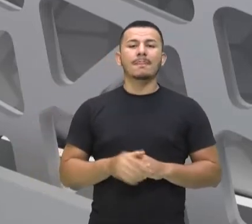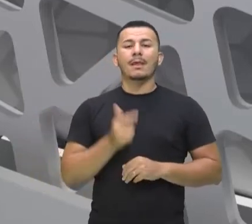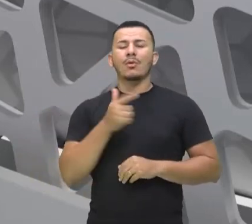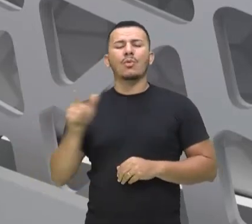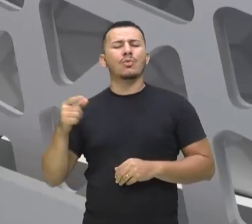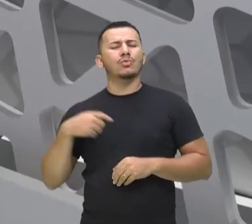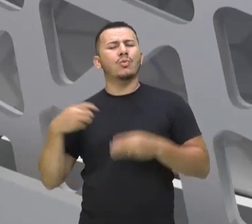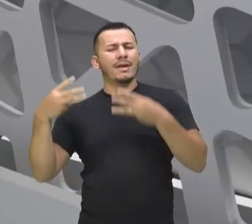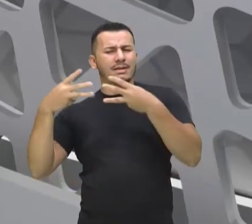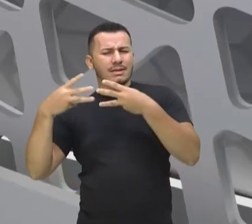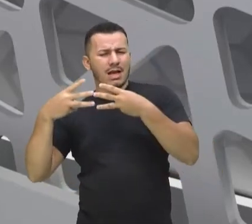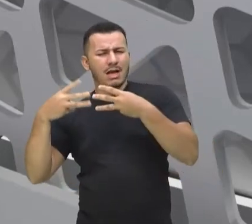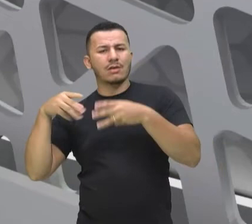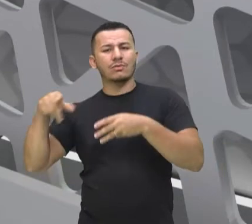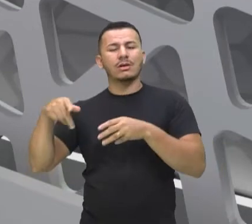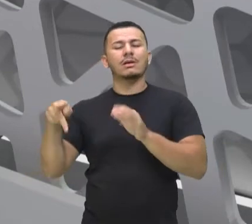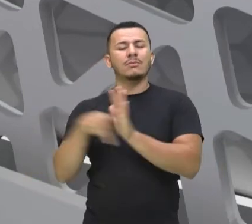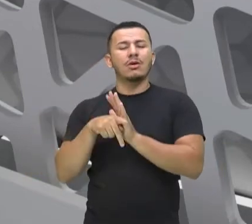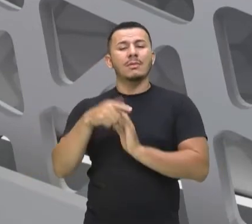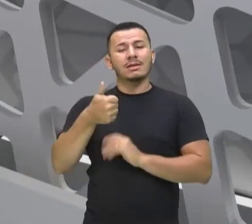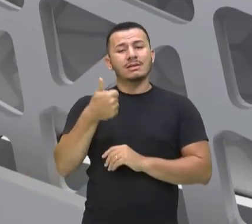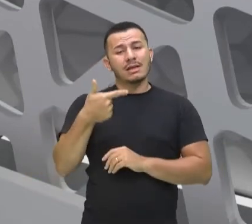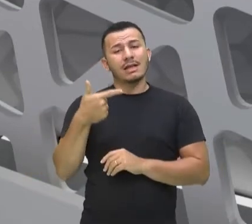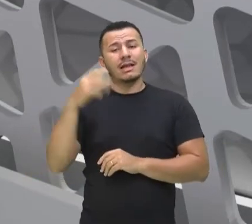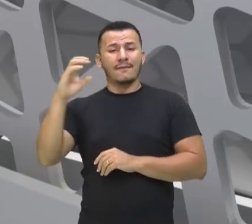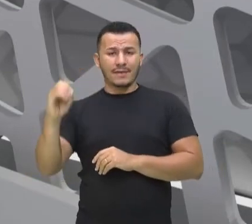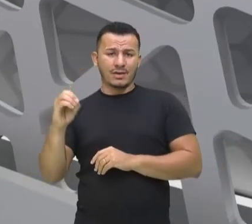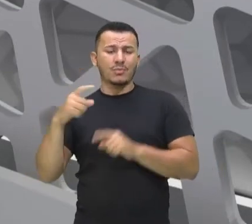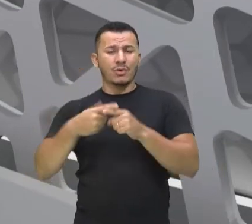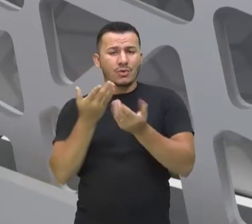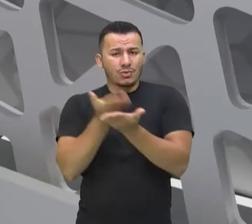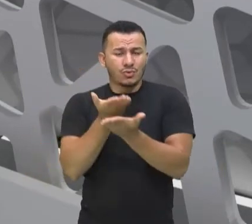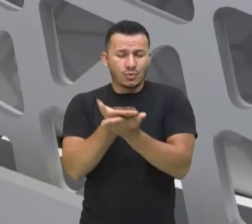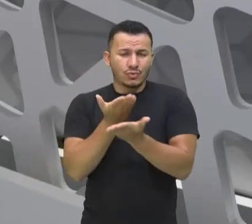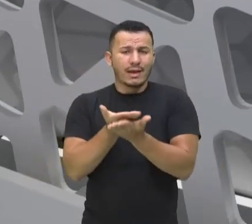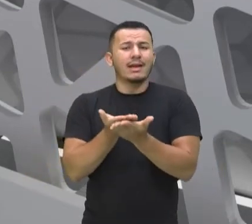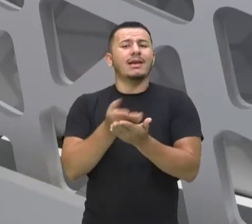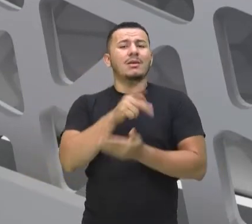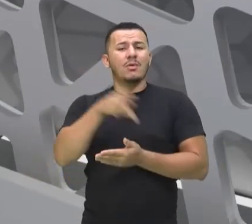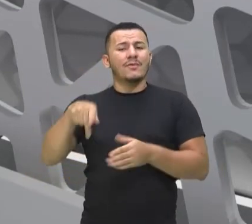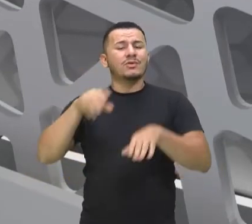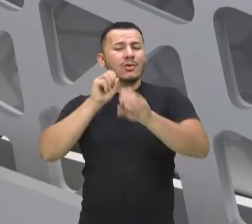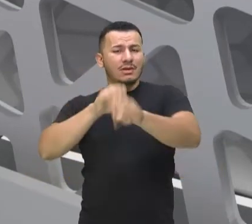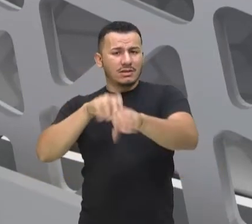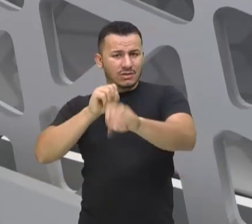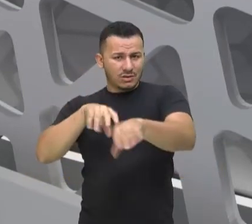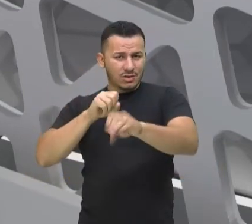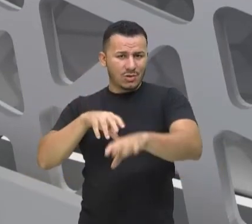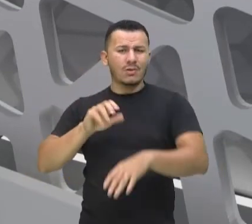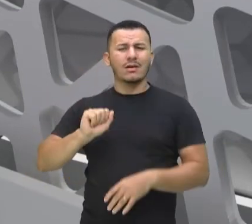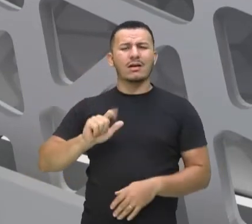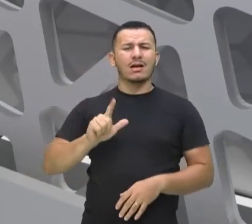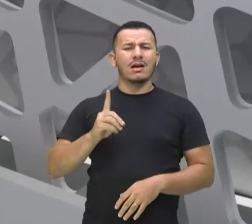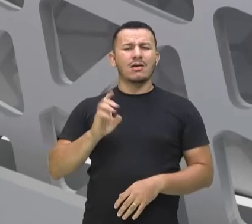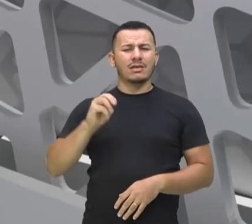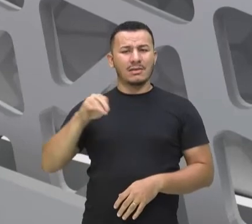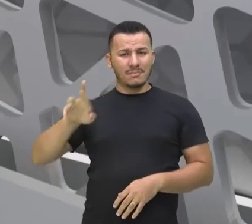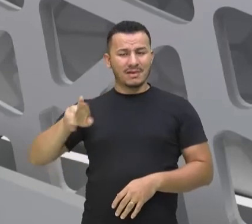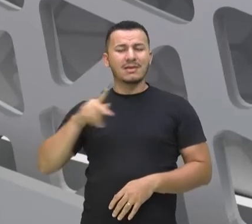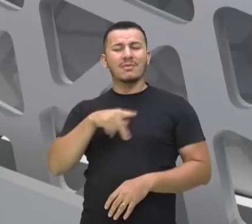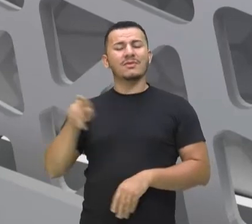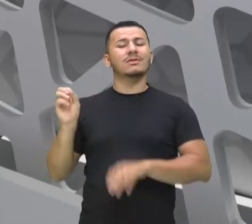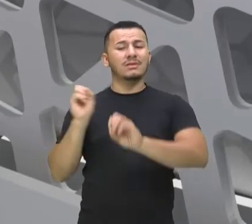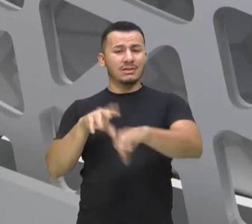hexágono, a gente sabe que é 120, até porque a gente estudou hoje ainda na aula com o professor Aldemir, né? Vocês estudaram a soma dos